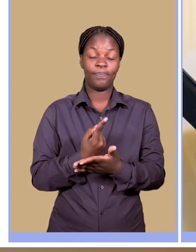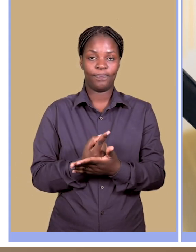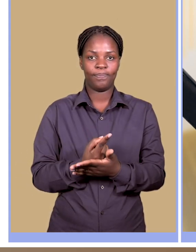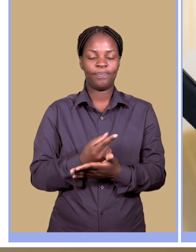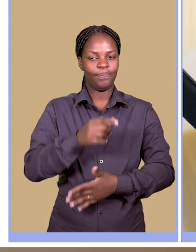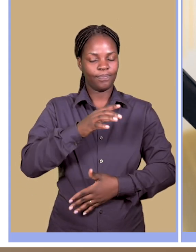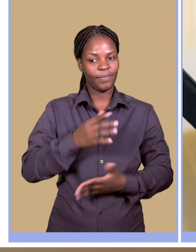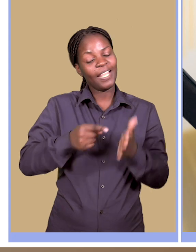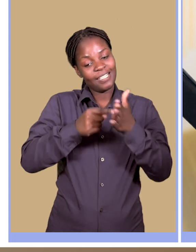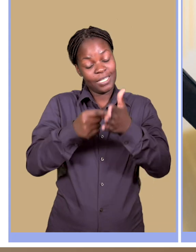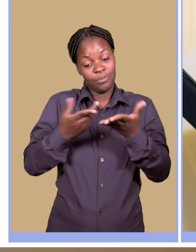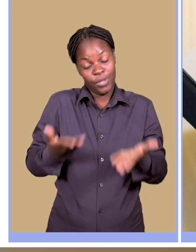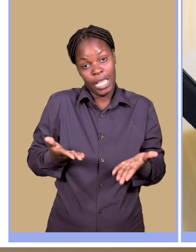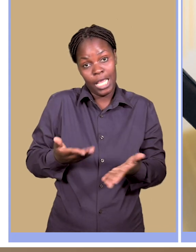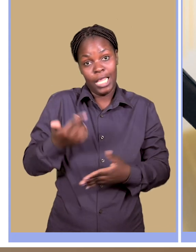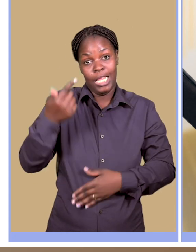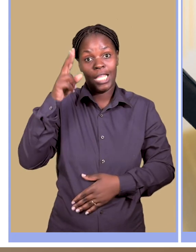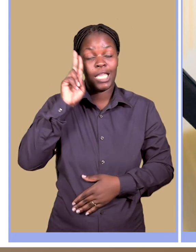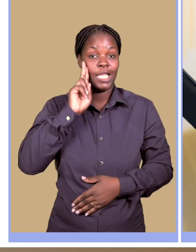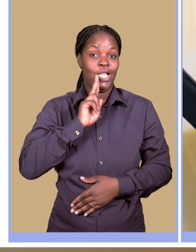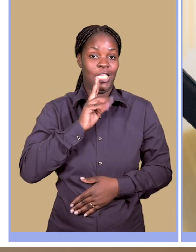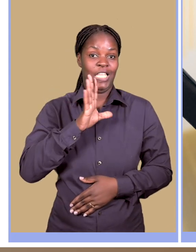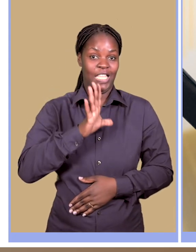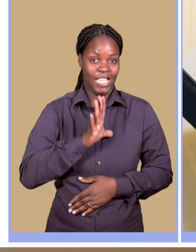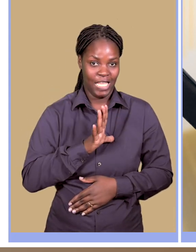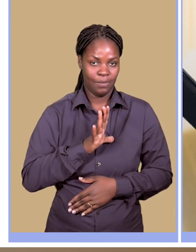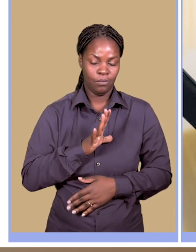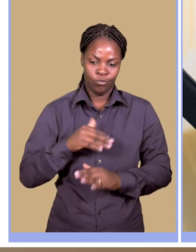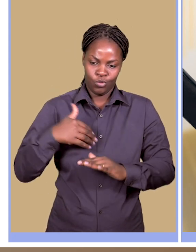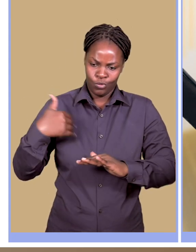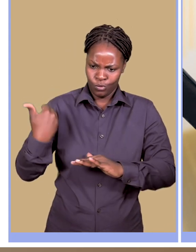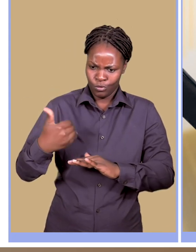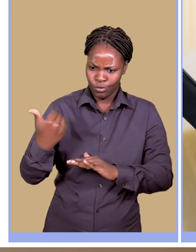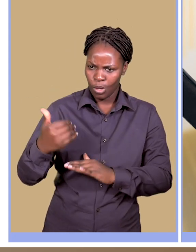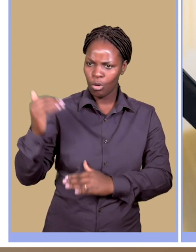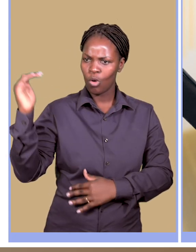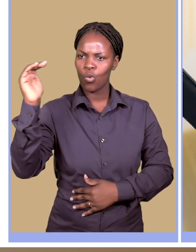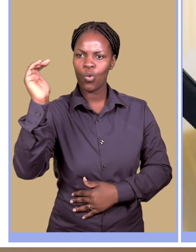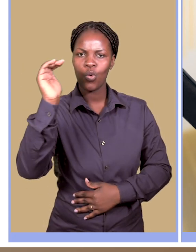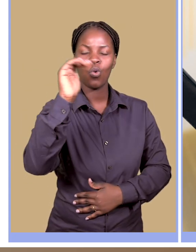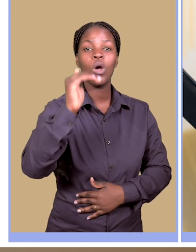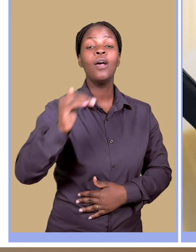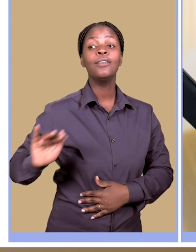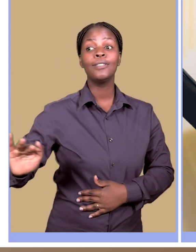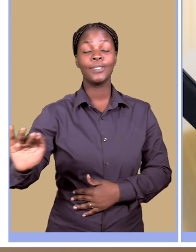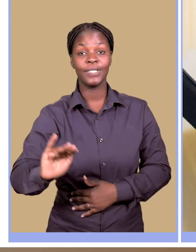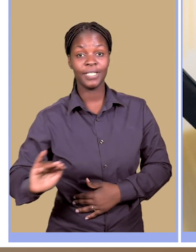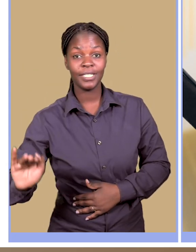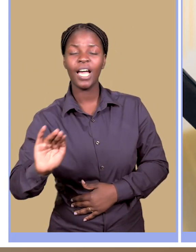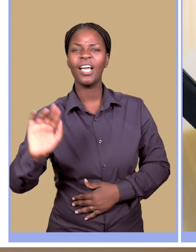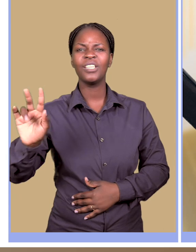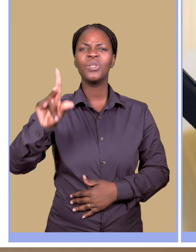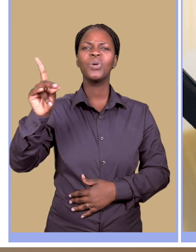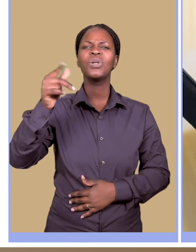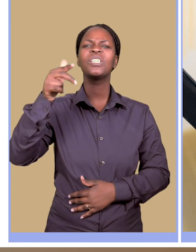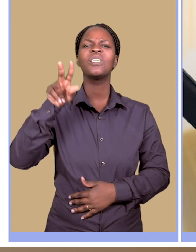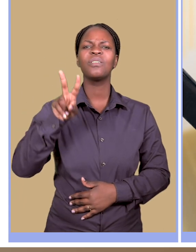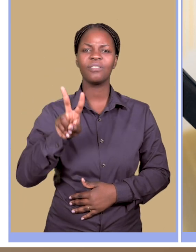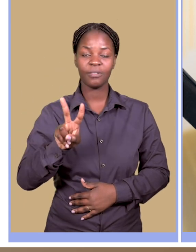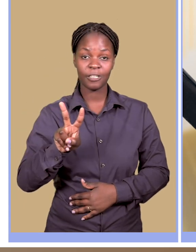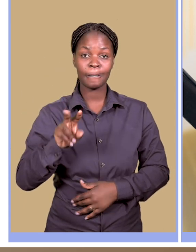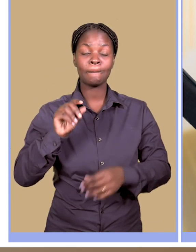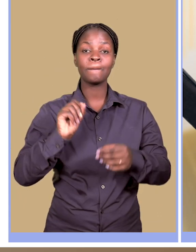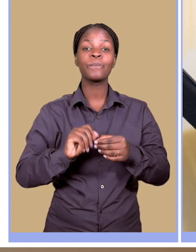de existir uma TV surdo, que está cada vez a chamar a atenção à sociedade, aos mídias